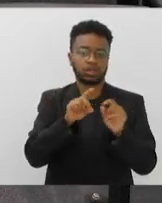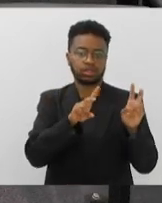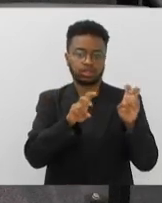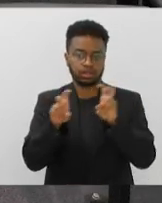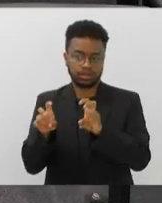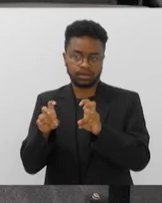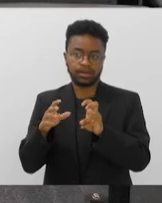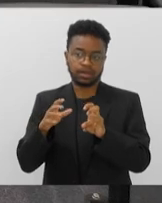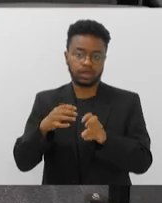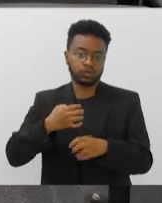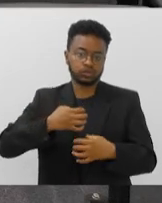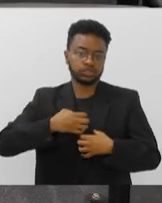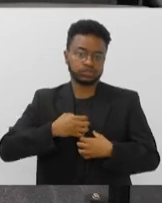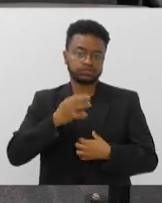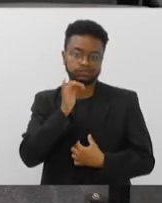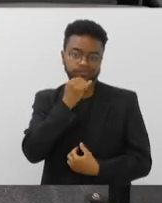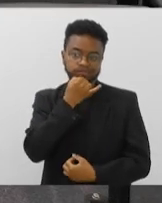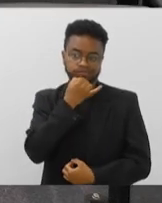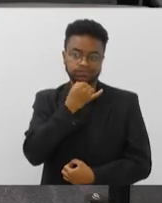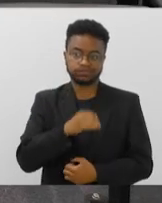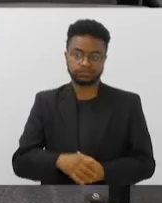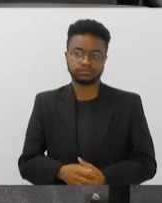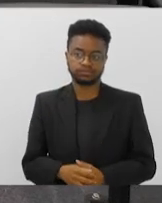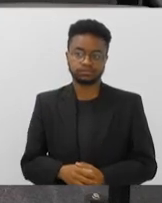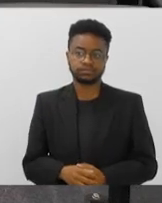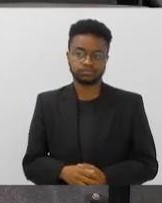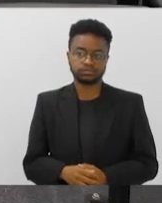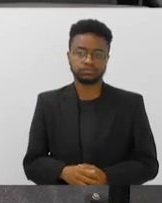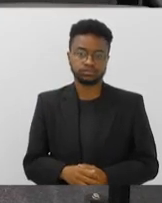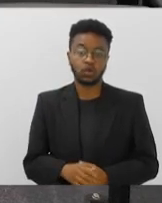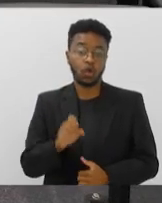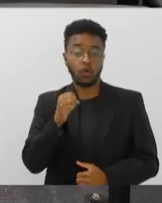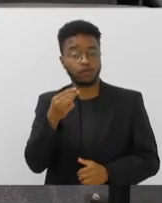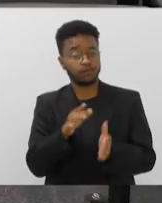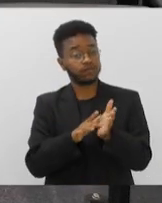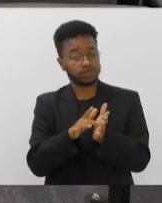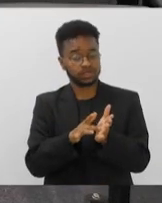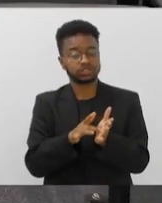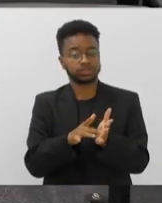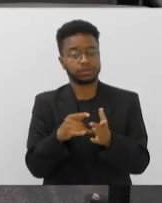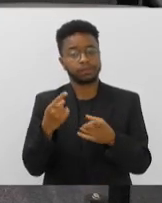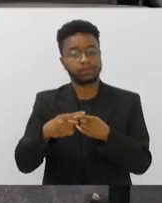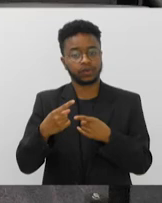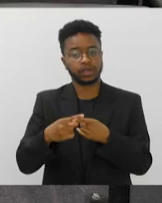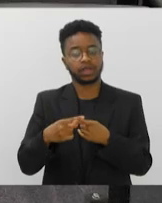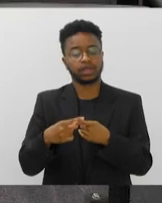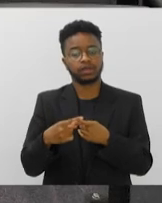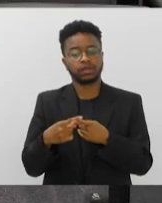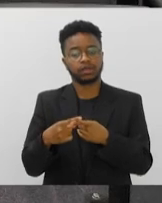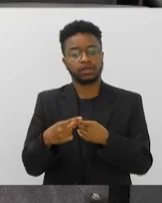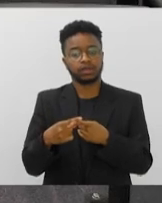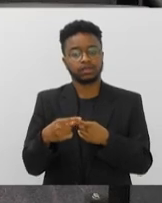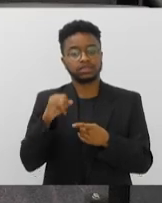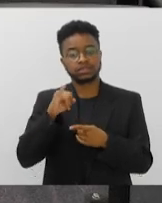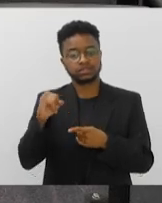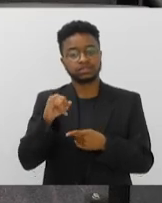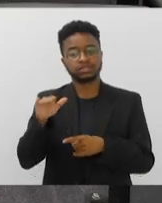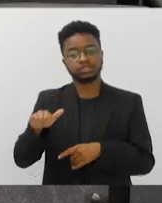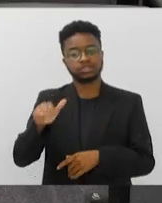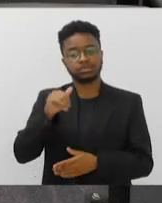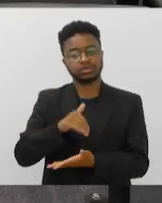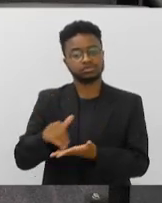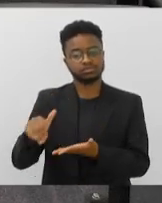machuca muito ou finge não entende né ou finge porque quando colocam eh secretários